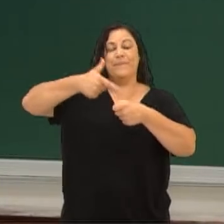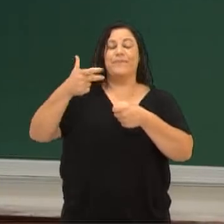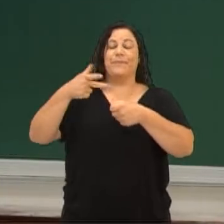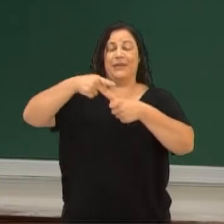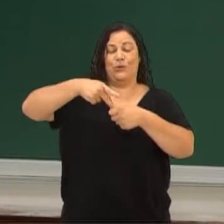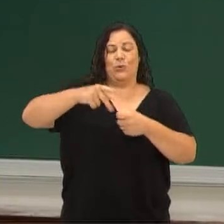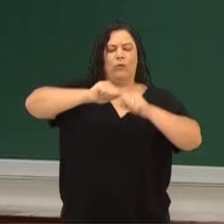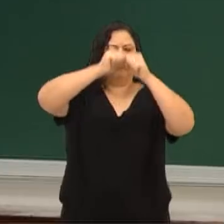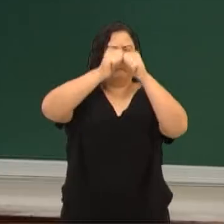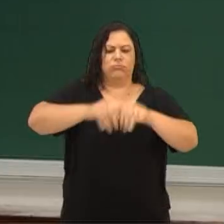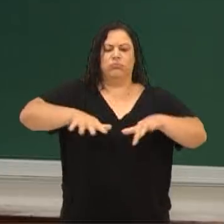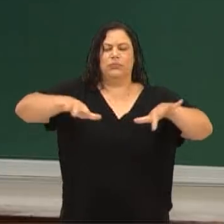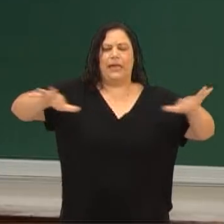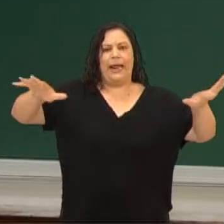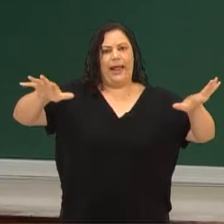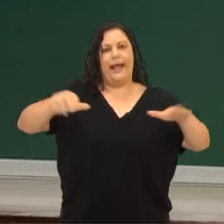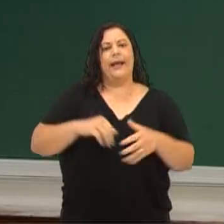subsaariana.